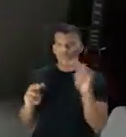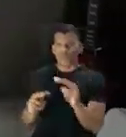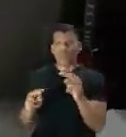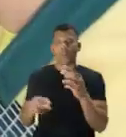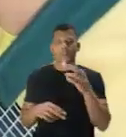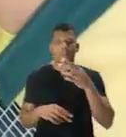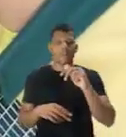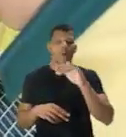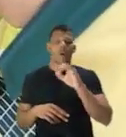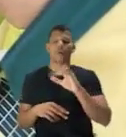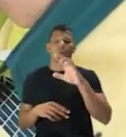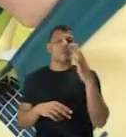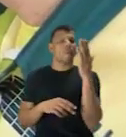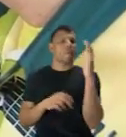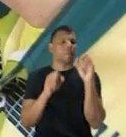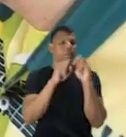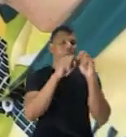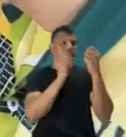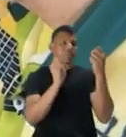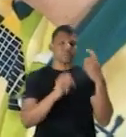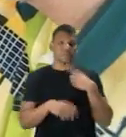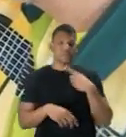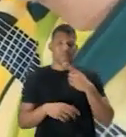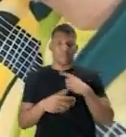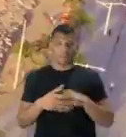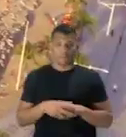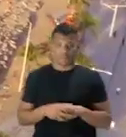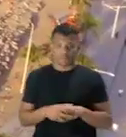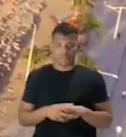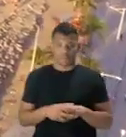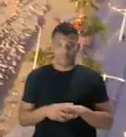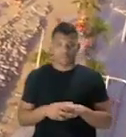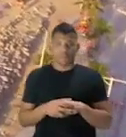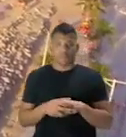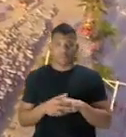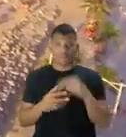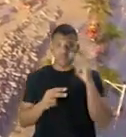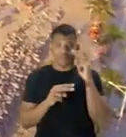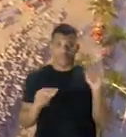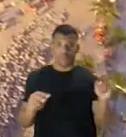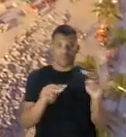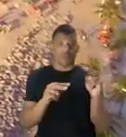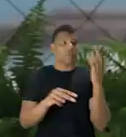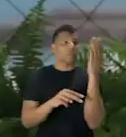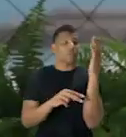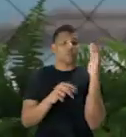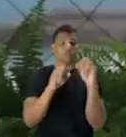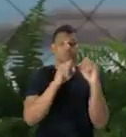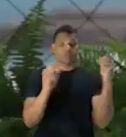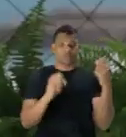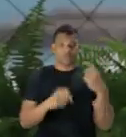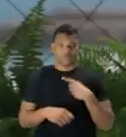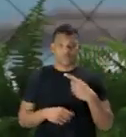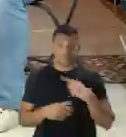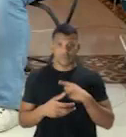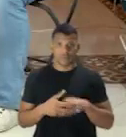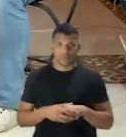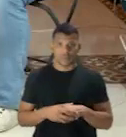se quebrar. Meu medo maior é o espelho se quebrar. Meu medo